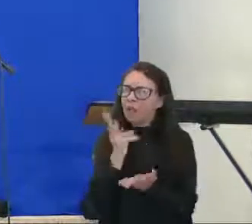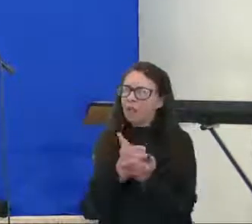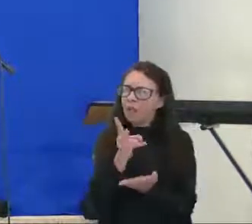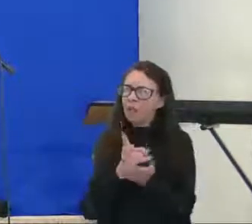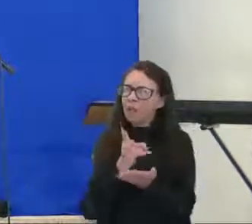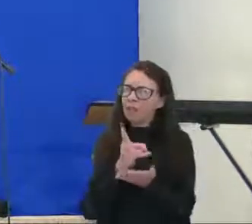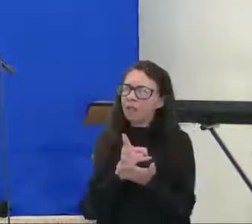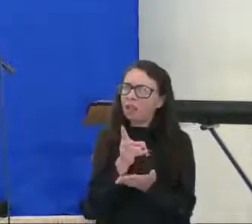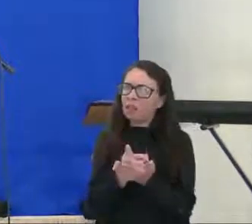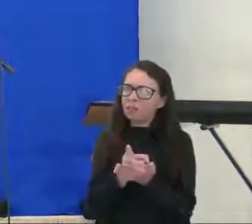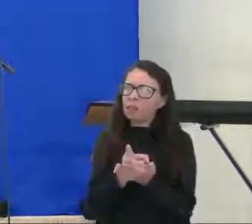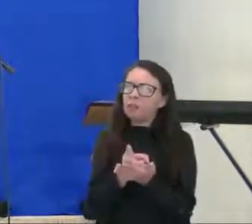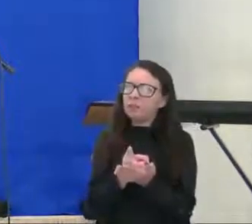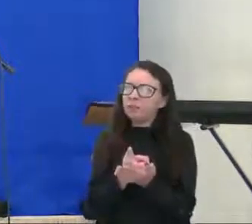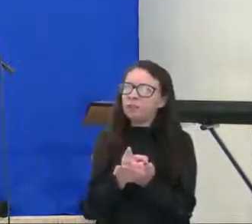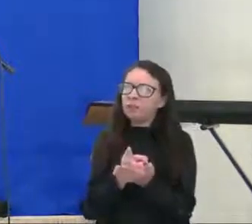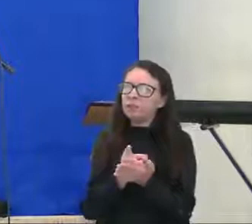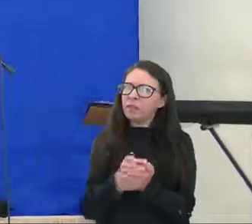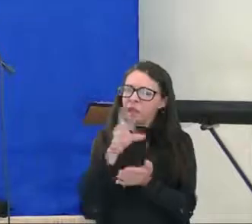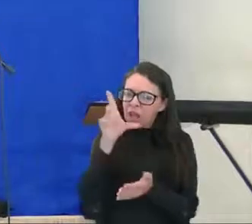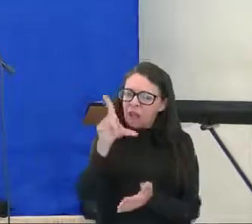esses momentos e circunstâncias.